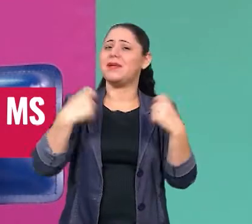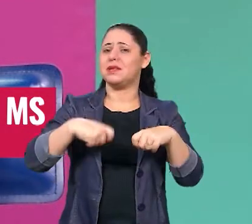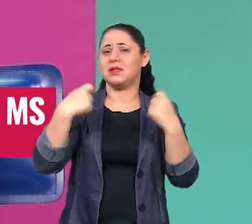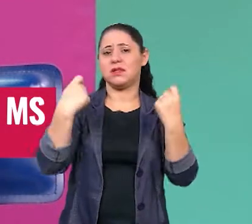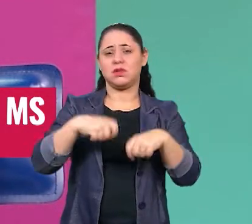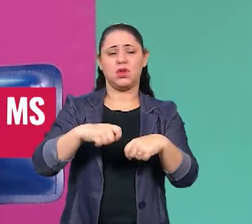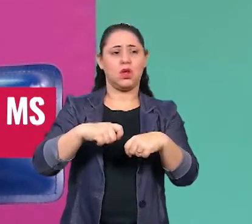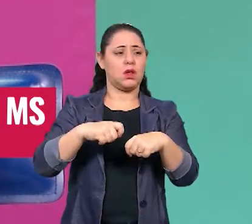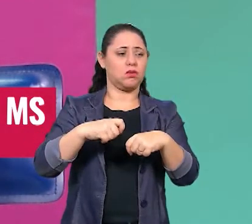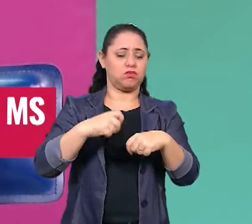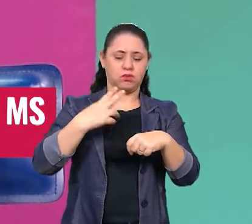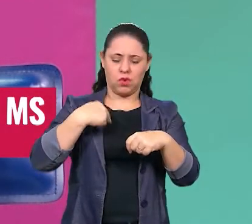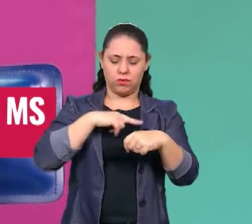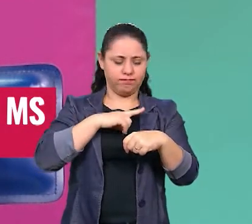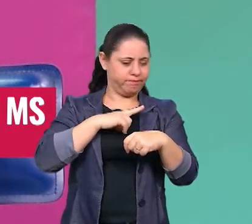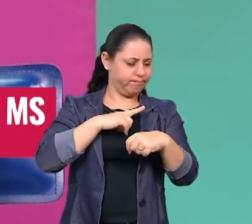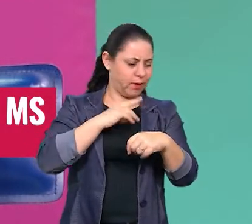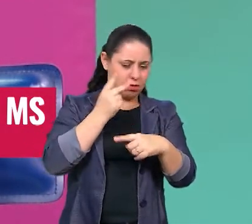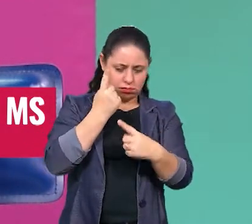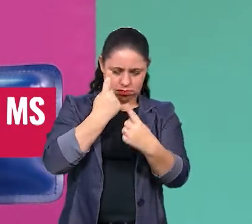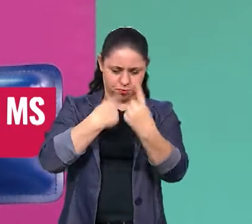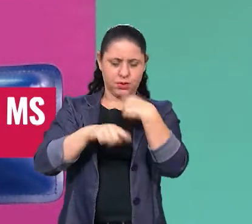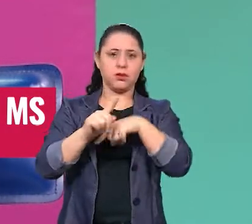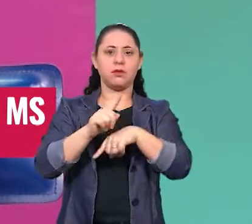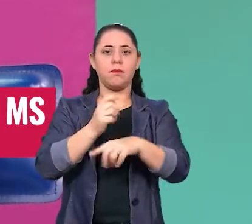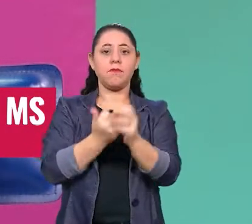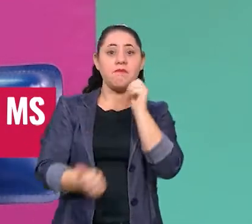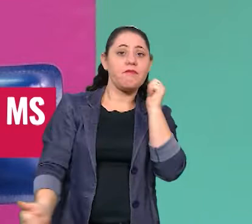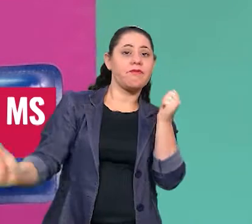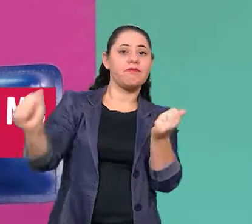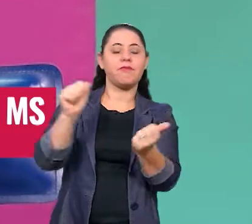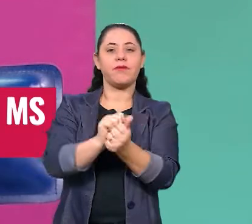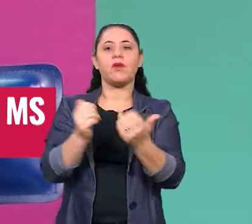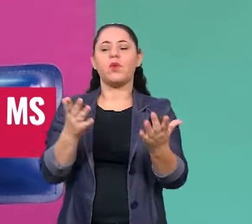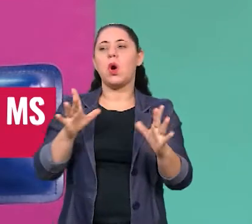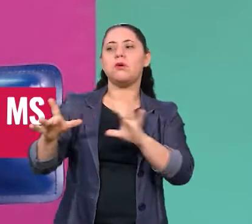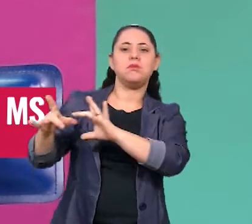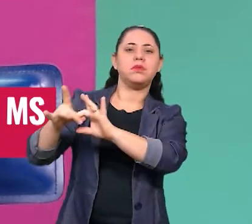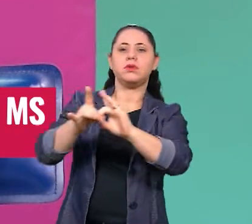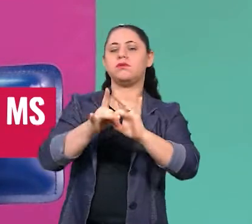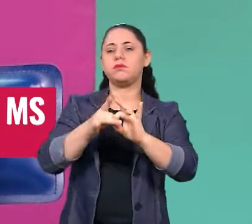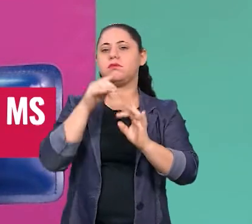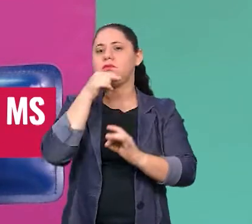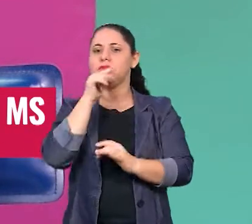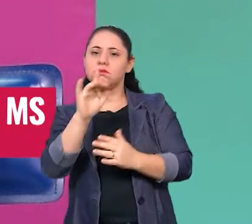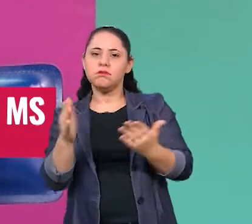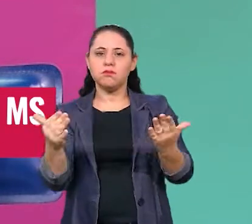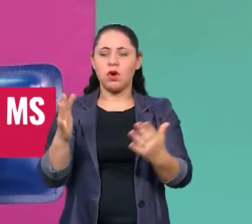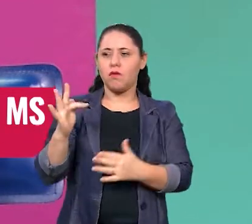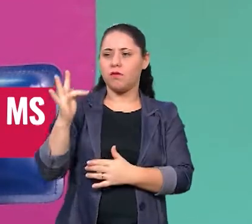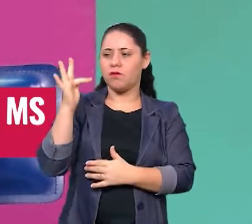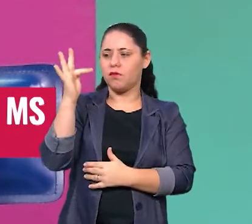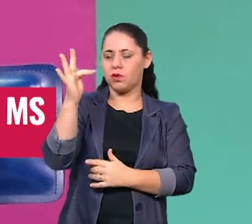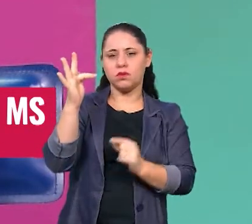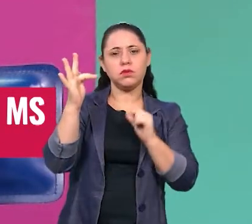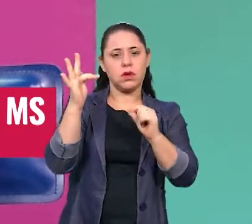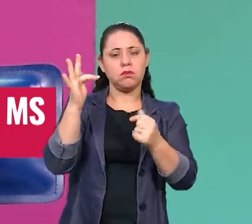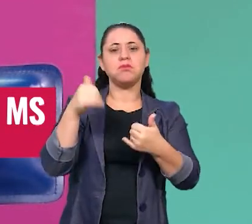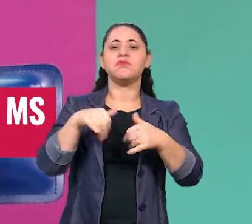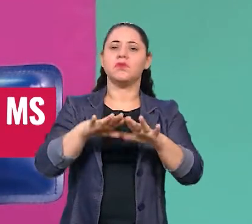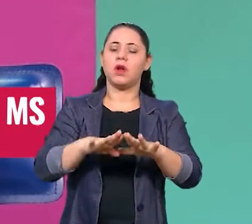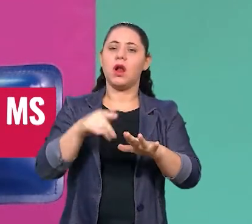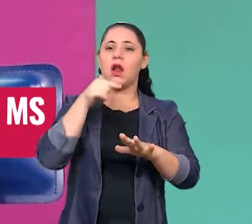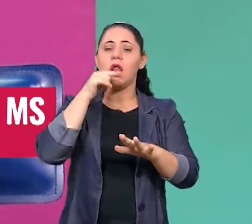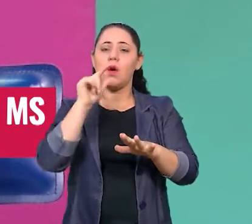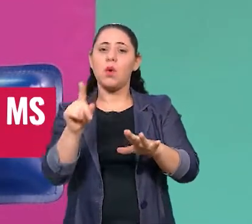a necessidade da gente se inovar, das artes ter mais integração. Hoje nós temos uma linguagem que eu acredito que futuramente ela vem